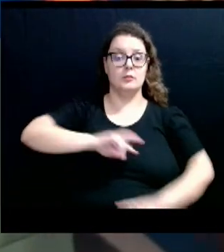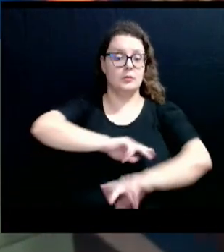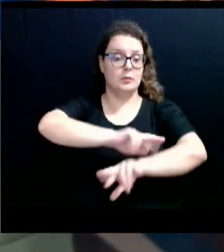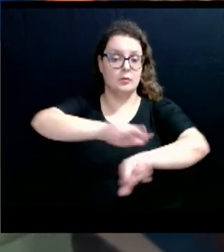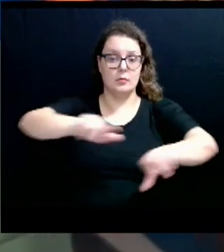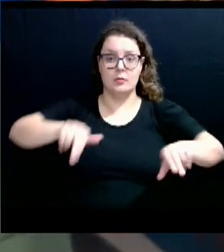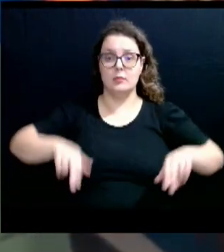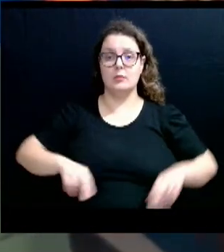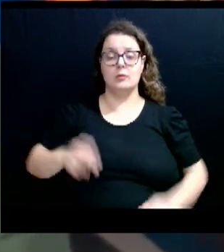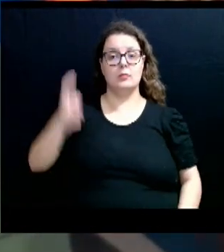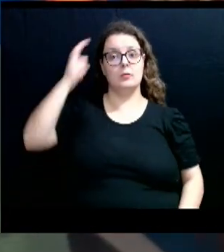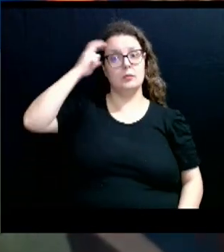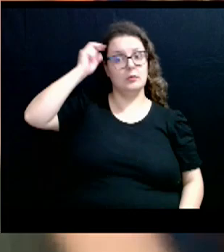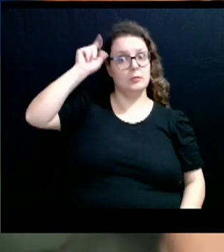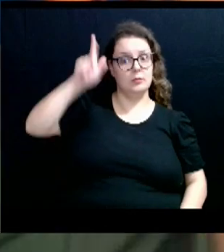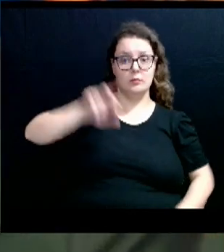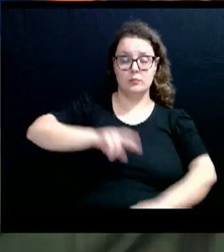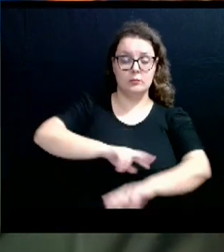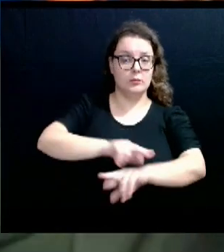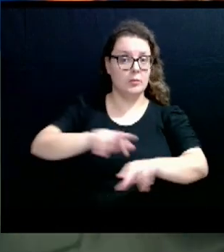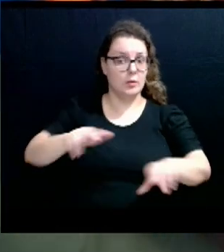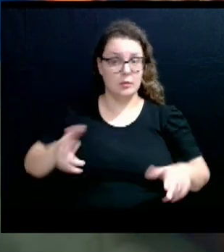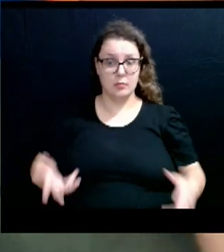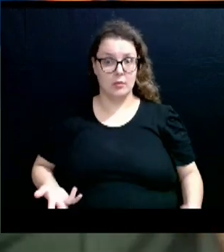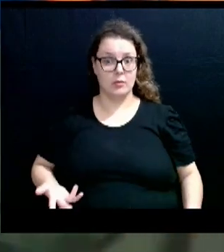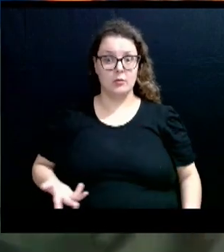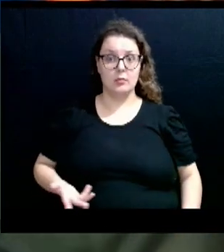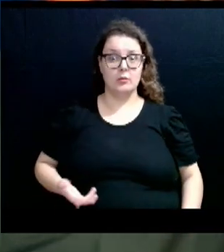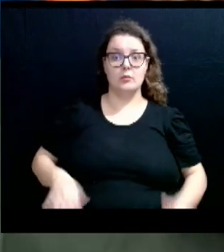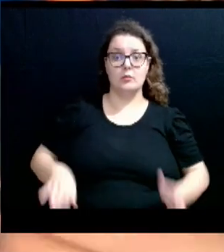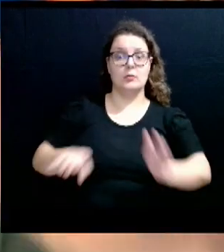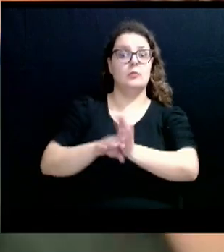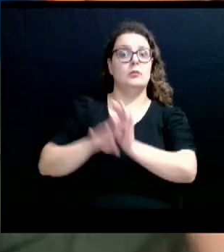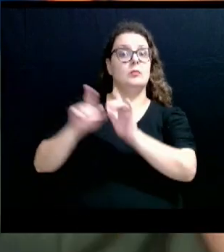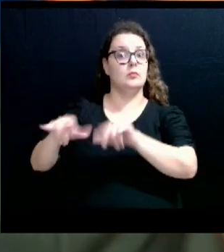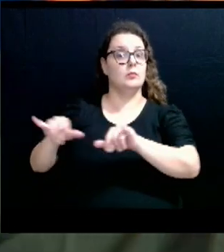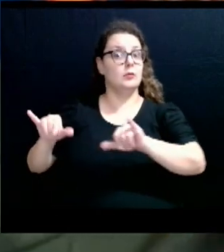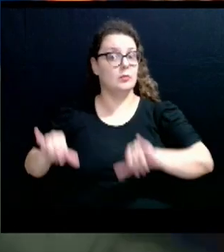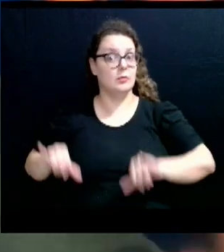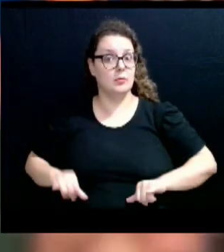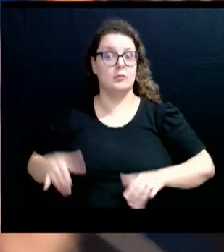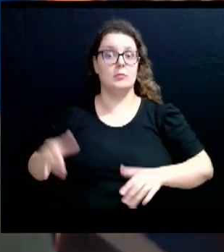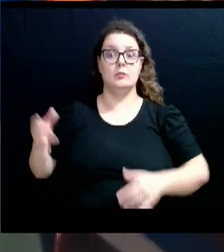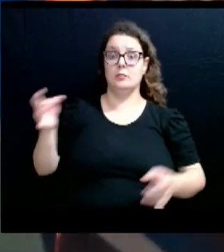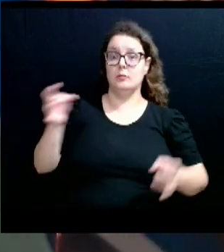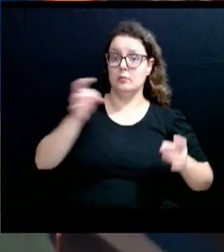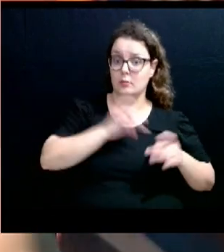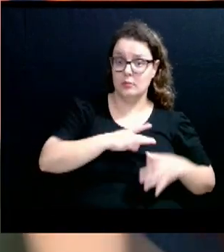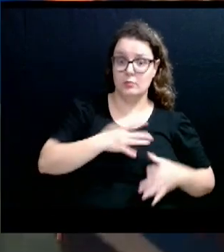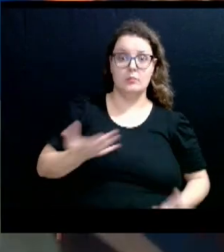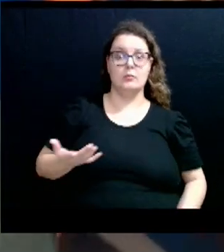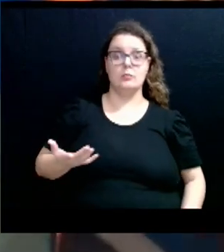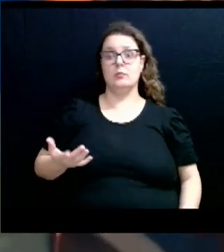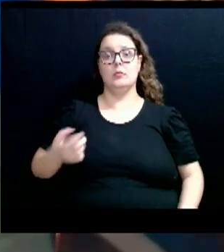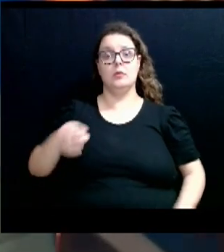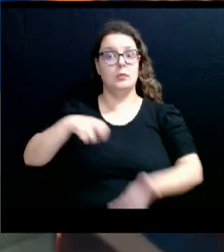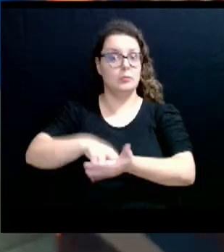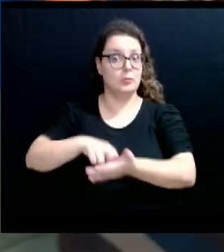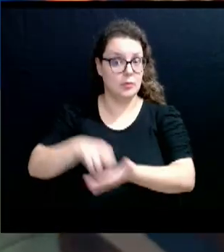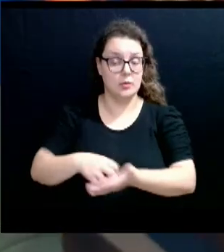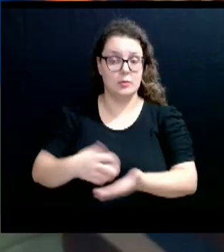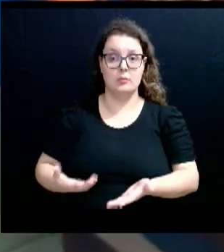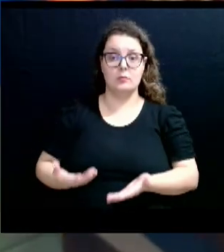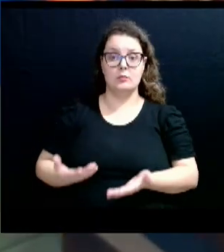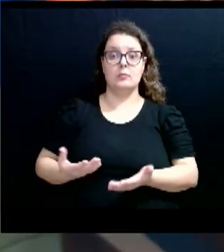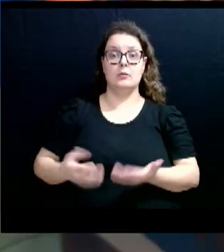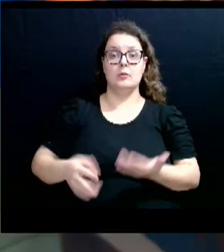culturas, pode ter vindo de um lugar de sofrimento, de medo, de punição, e pode estar influenciando o